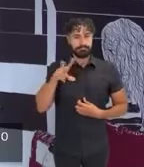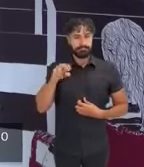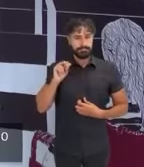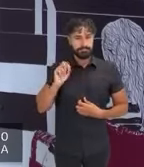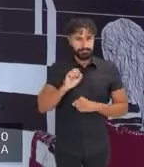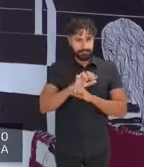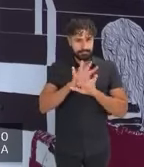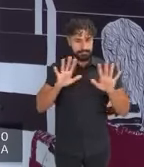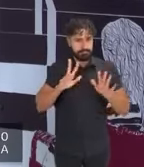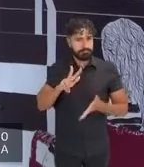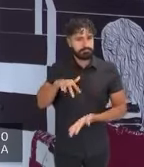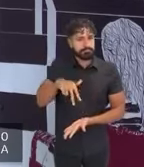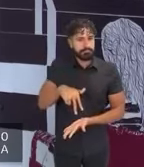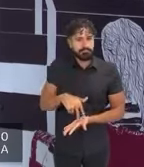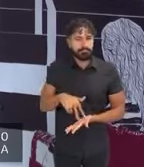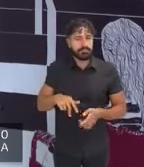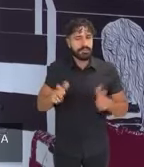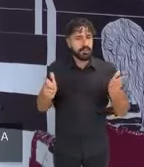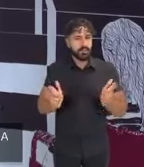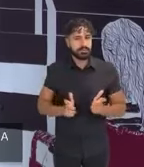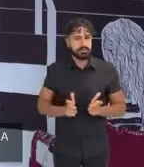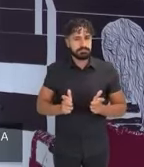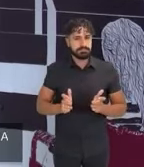aqui no púlpito